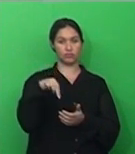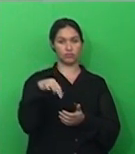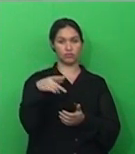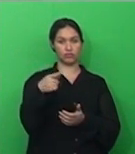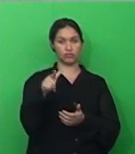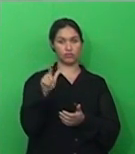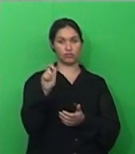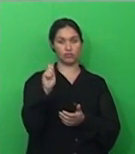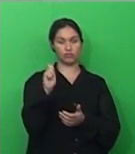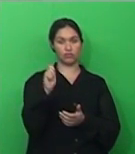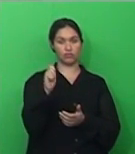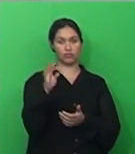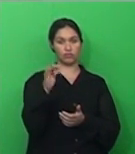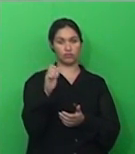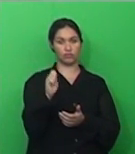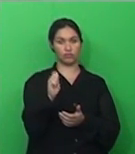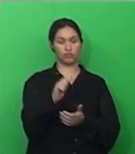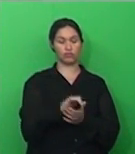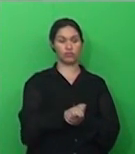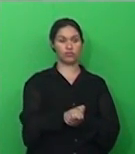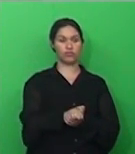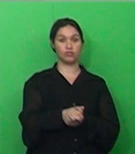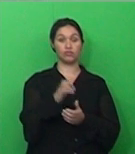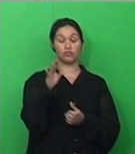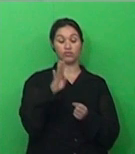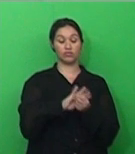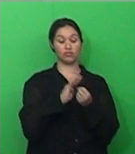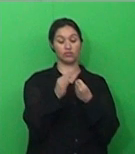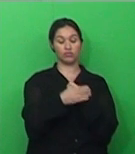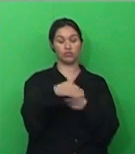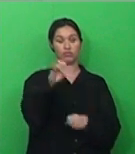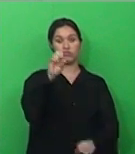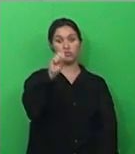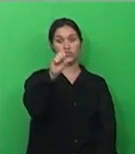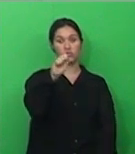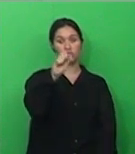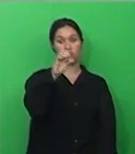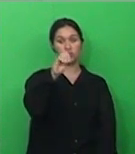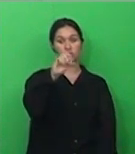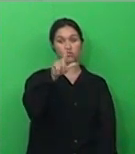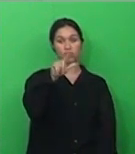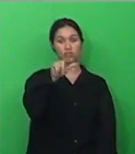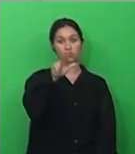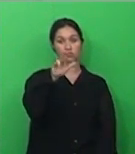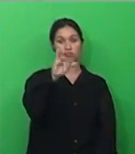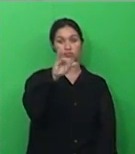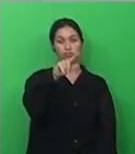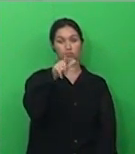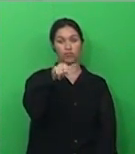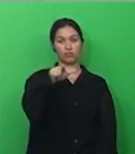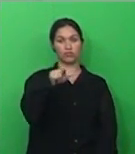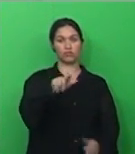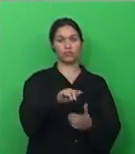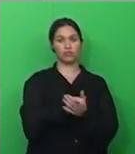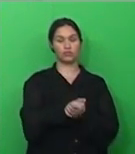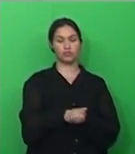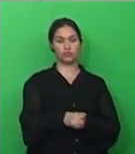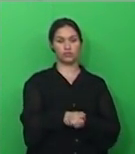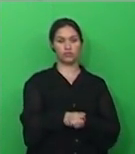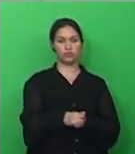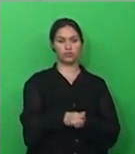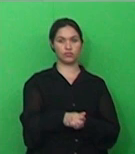Luís. Isso vai desafogar o município. O prefeito tem que trabalhar de igual um louco, designou uma comissão